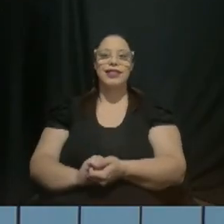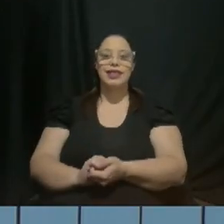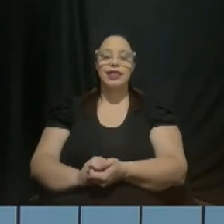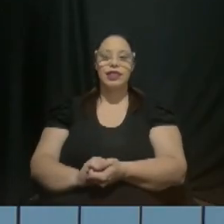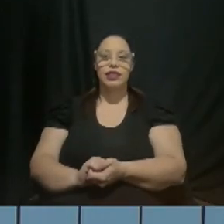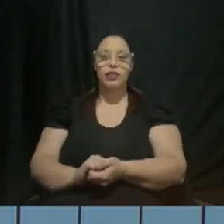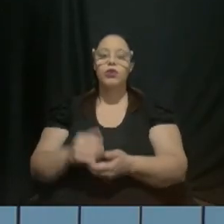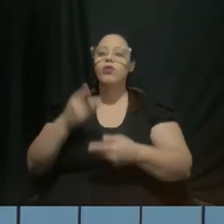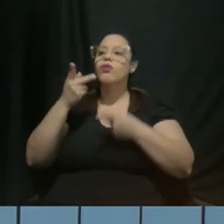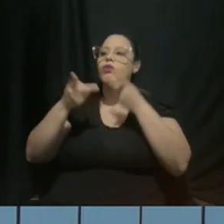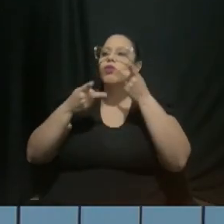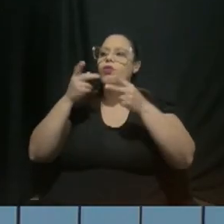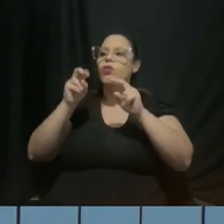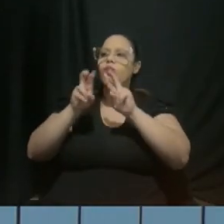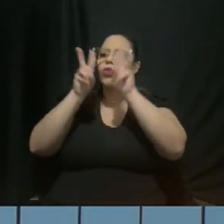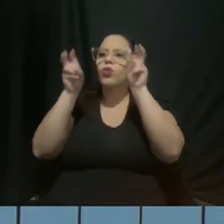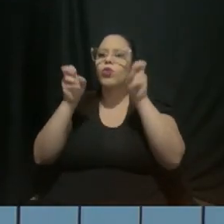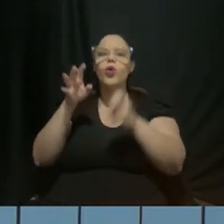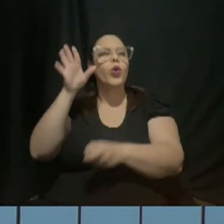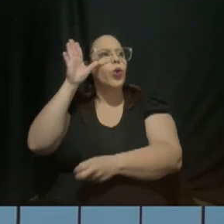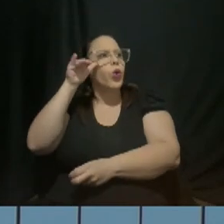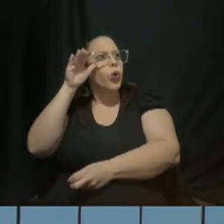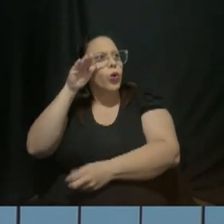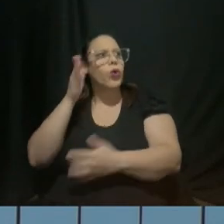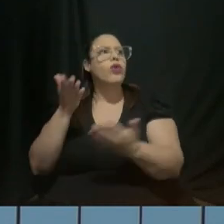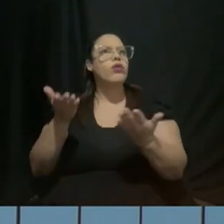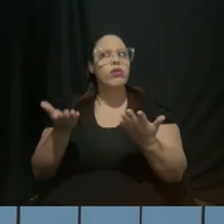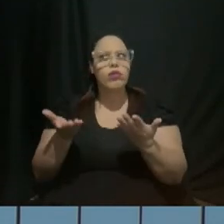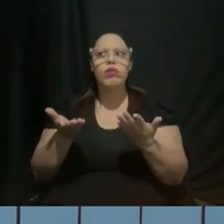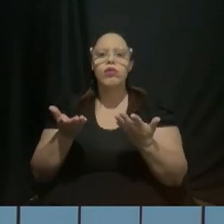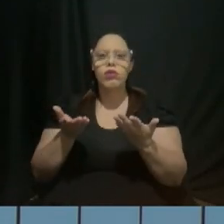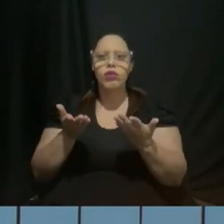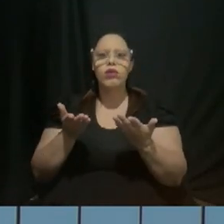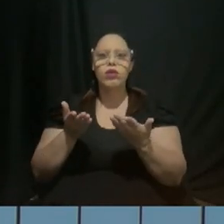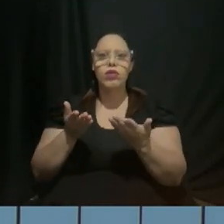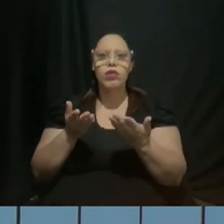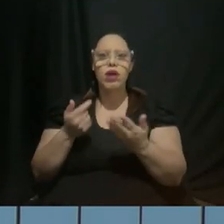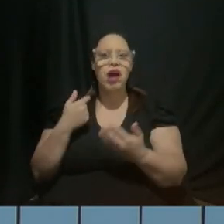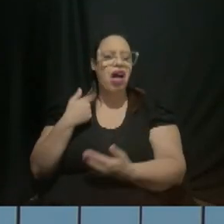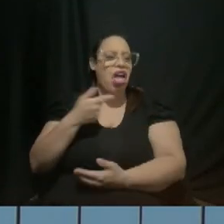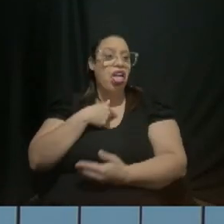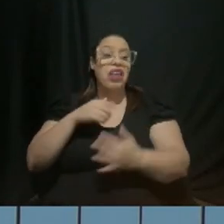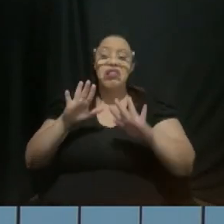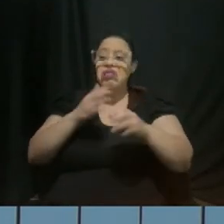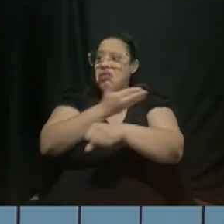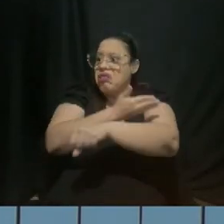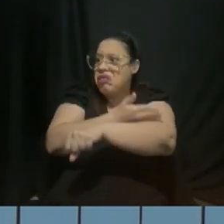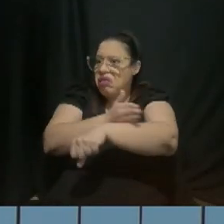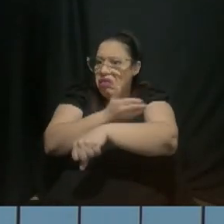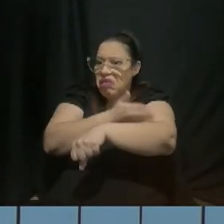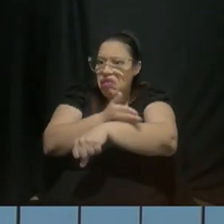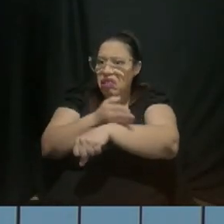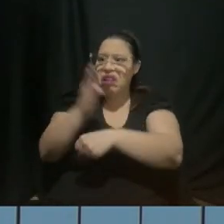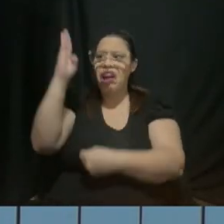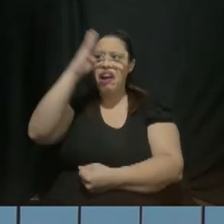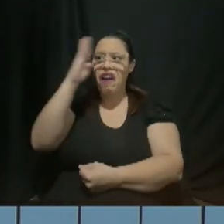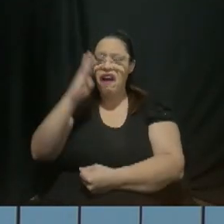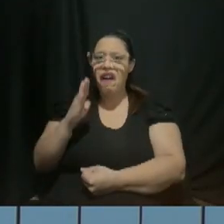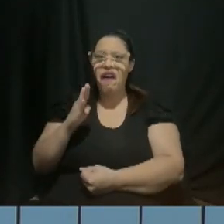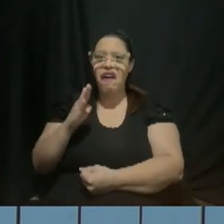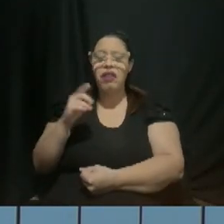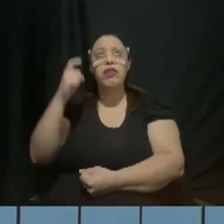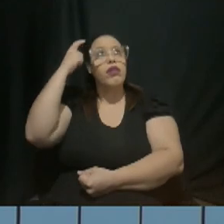muito curioso, né? A gente não está acostumado, né, Henrique? No Brasil a gente tem aquela consciência de que a placa